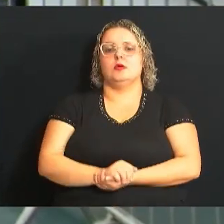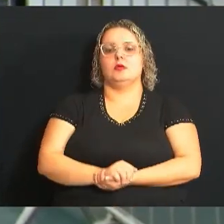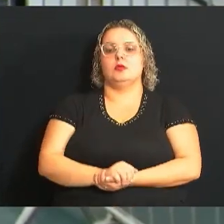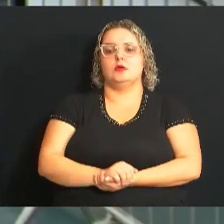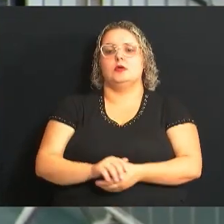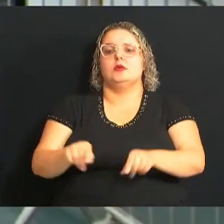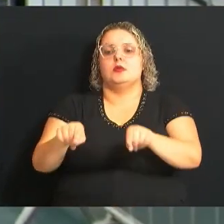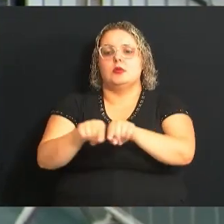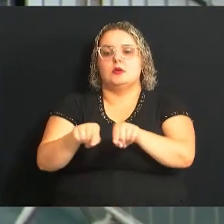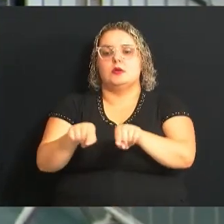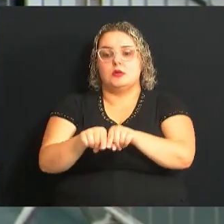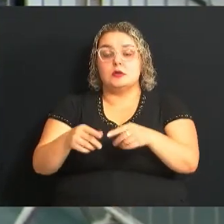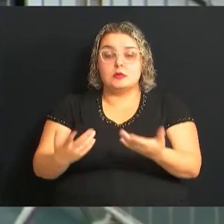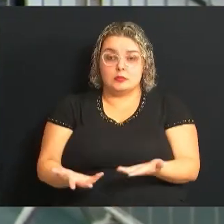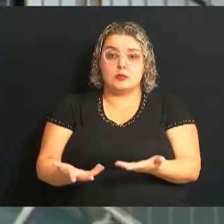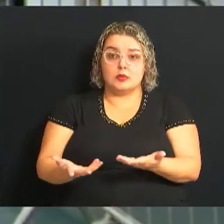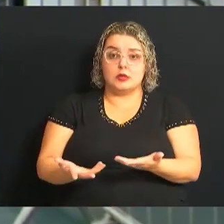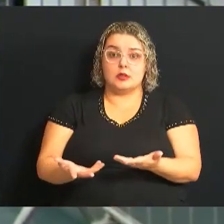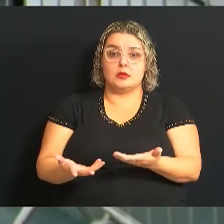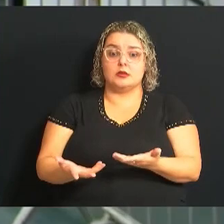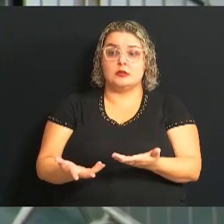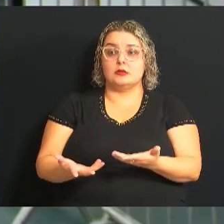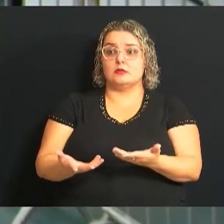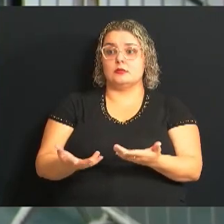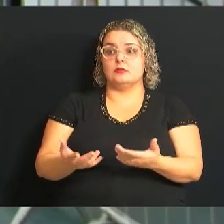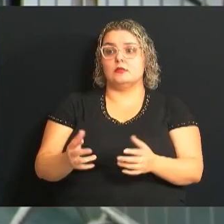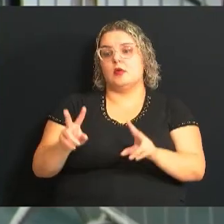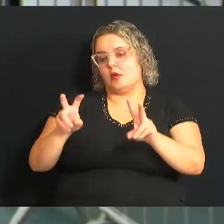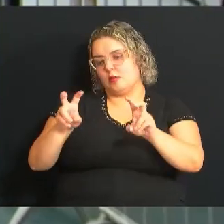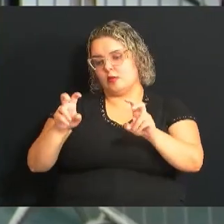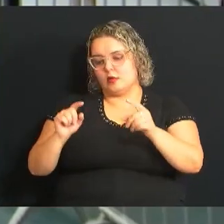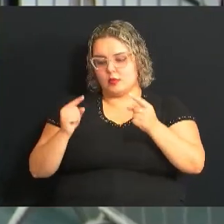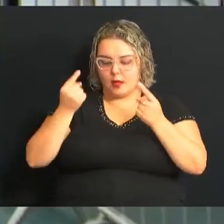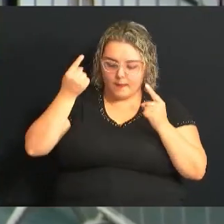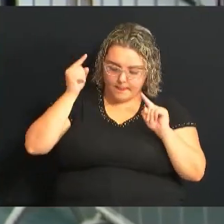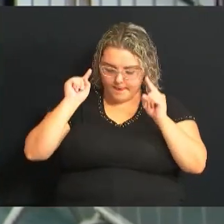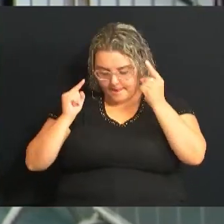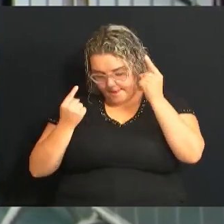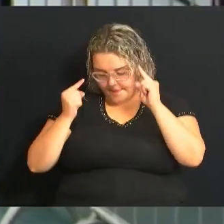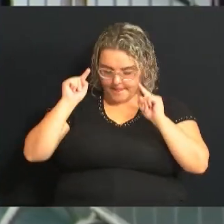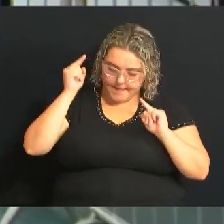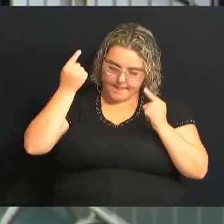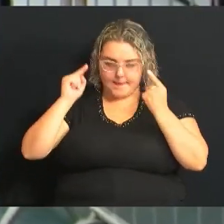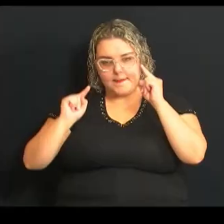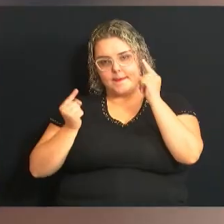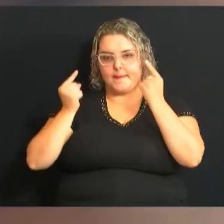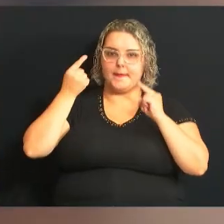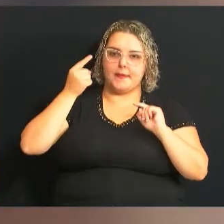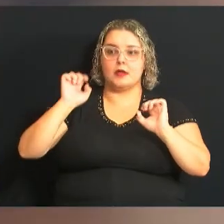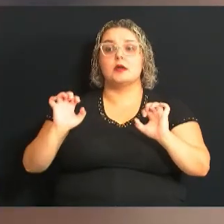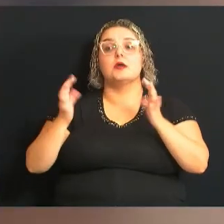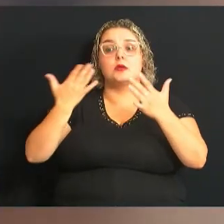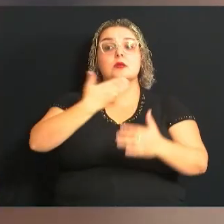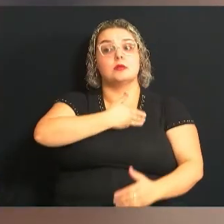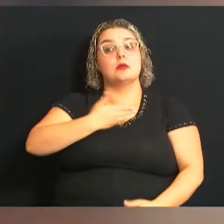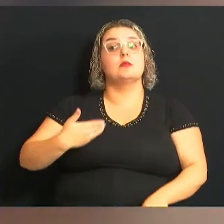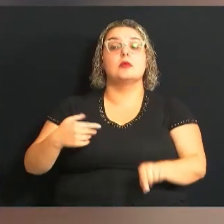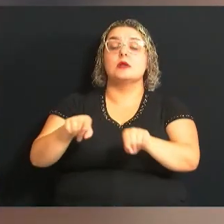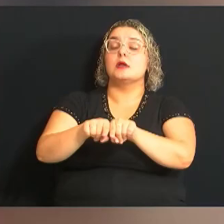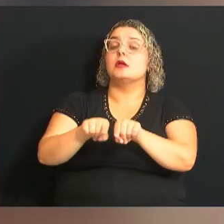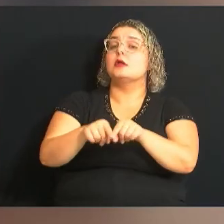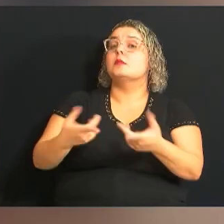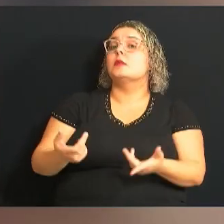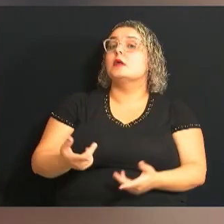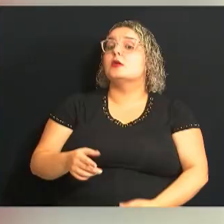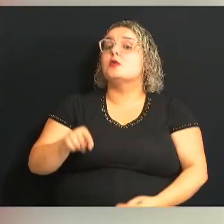questões que diziam respeito ao carnaval e aos eventos públicos. Também a finalidade